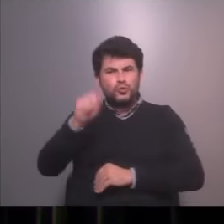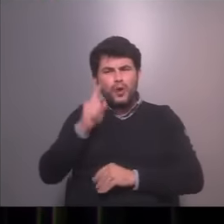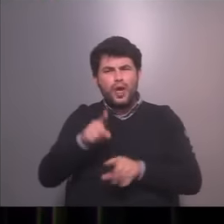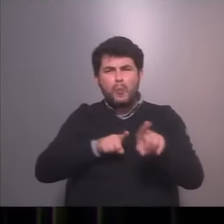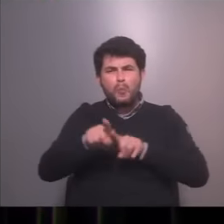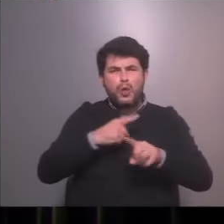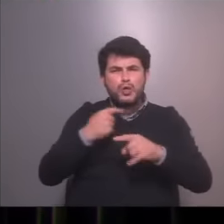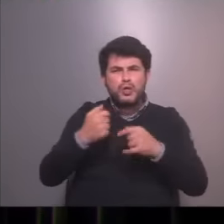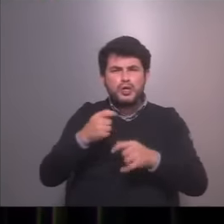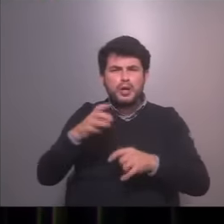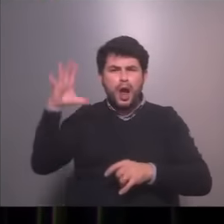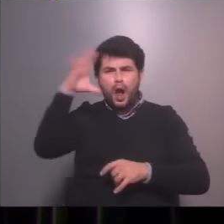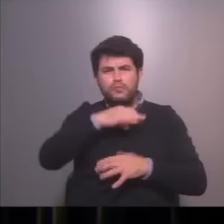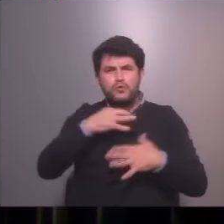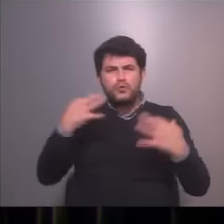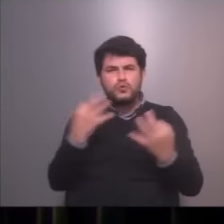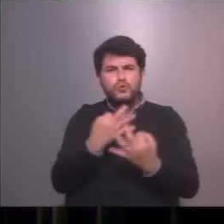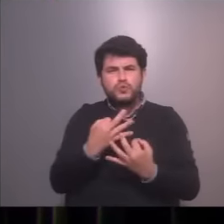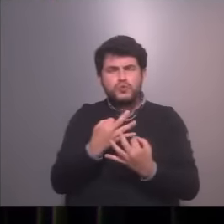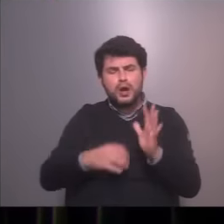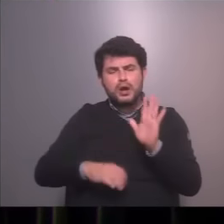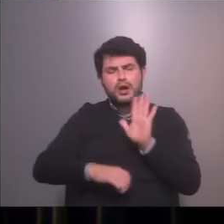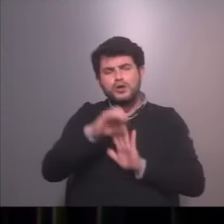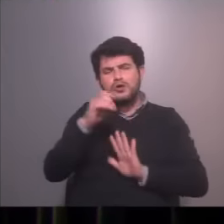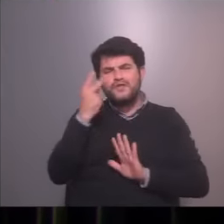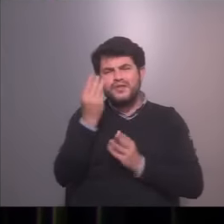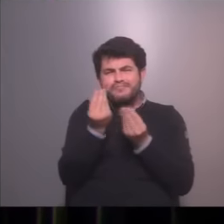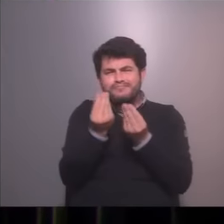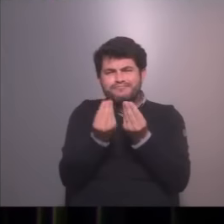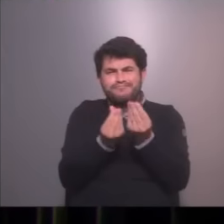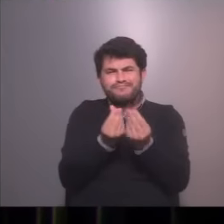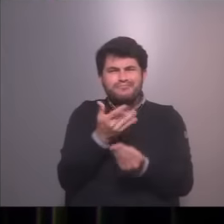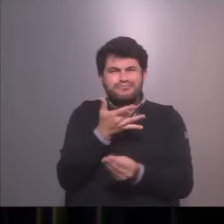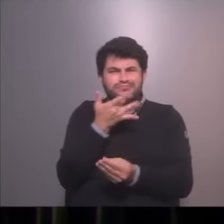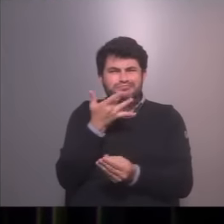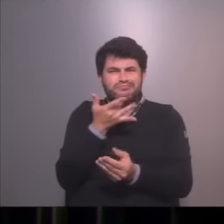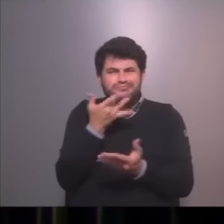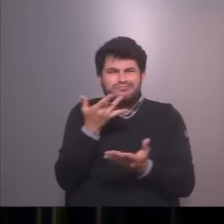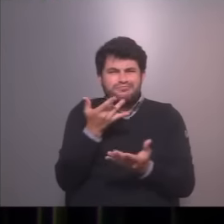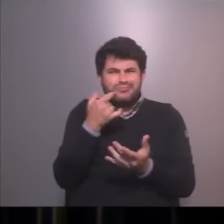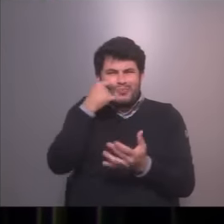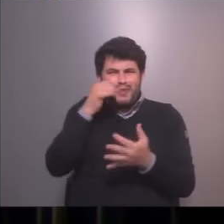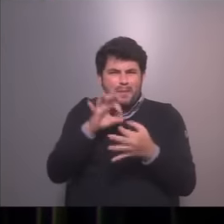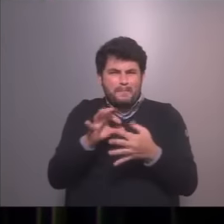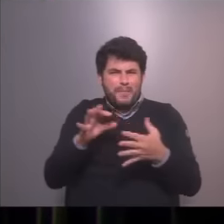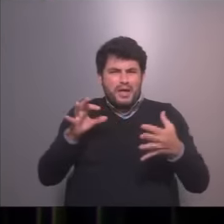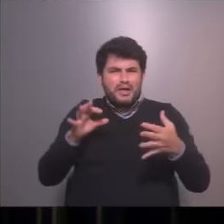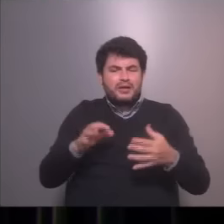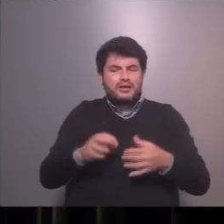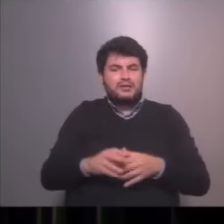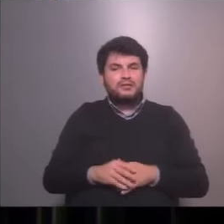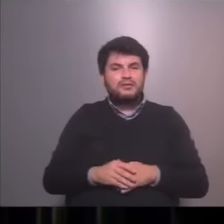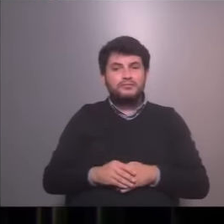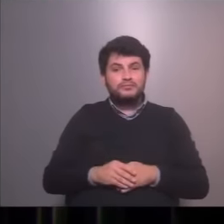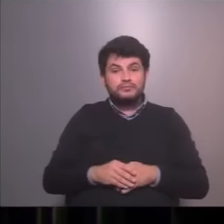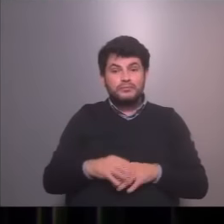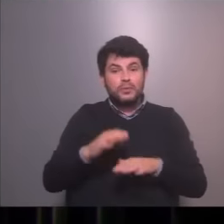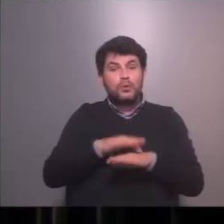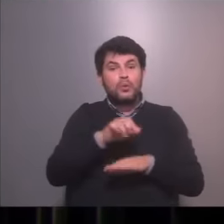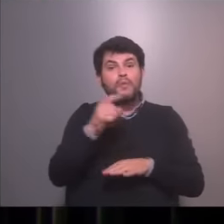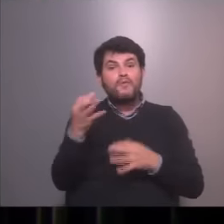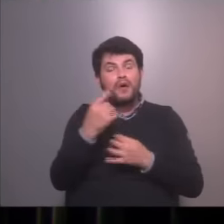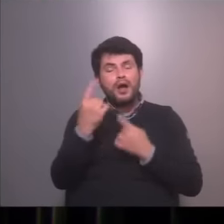exilados, devido à guerra, à fome, às perseguições, às injustiças, às políticas totalitárias, às